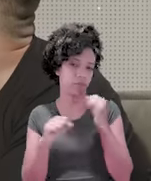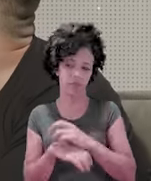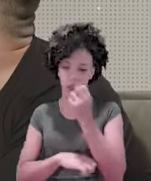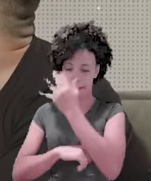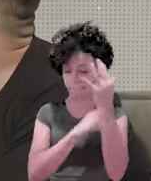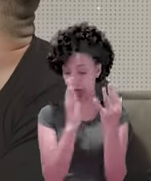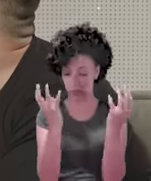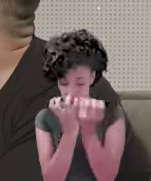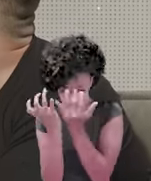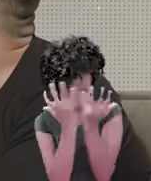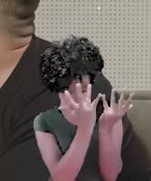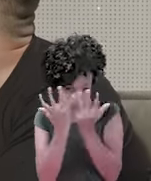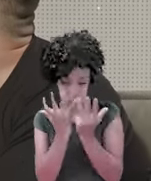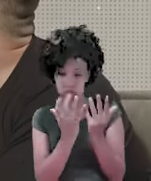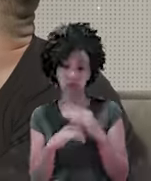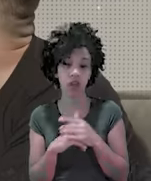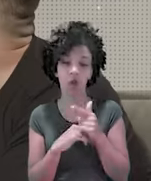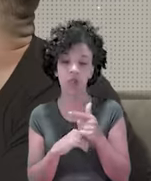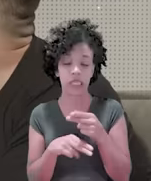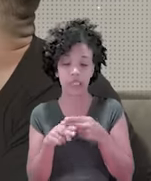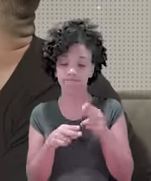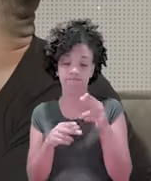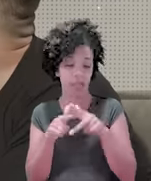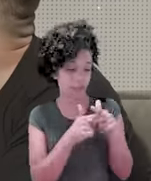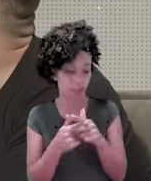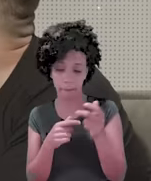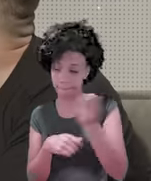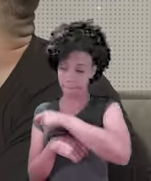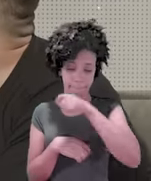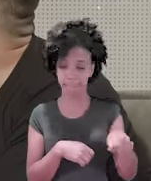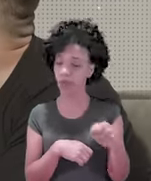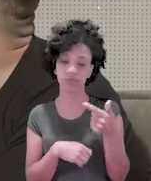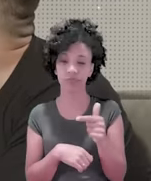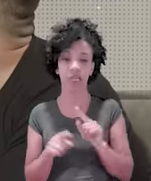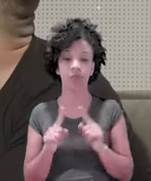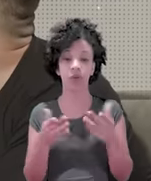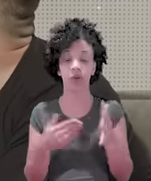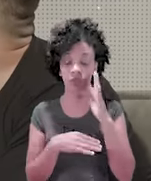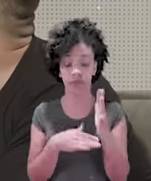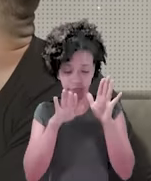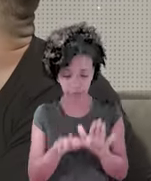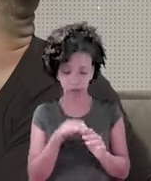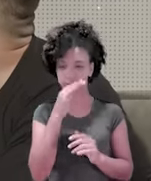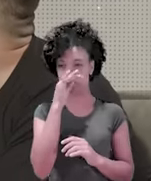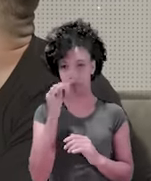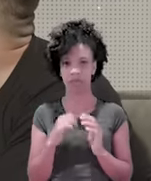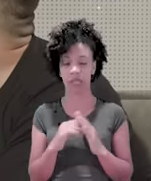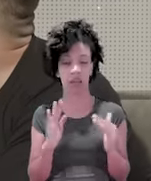mata muito fechada eu não tenho essas Mente Consciente e Ah então deixa de ficar